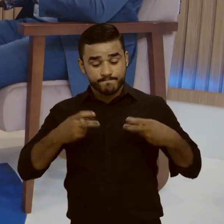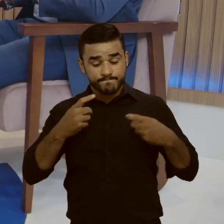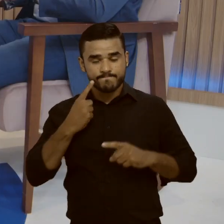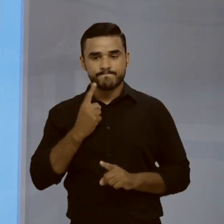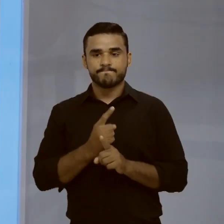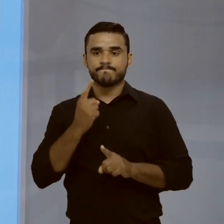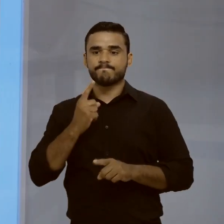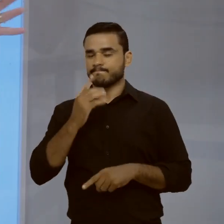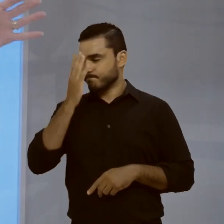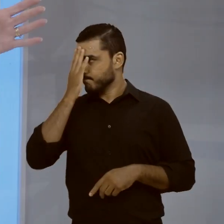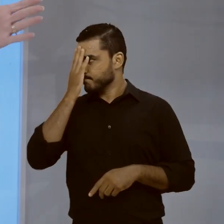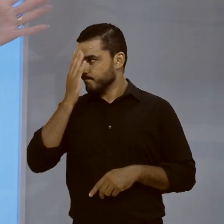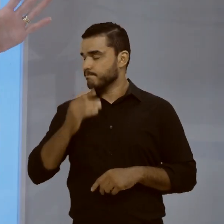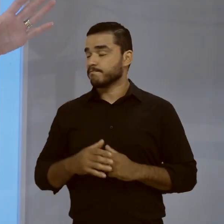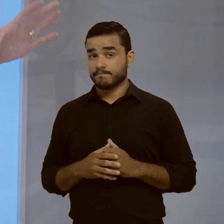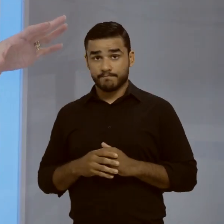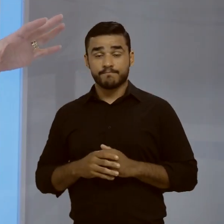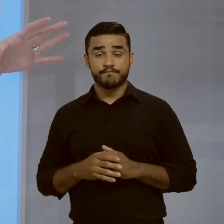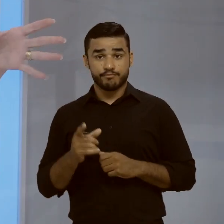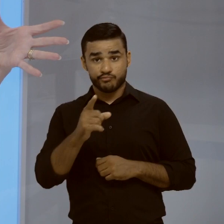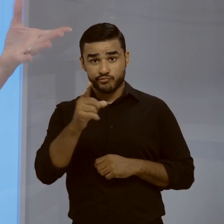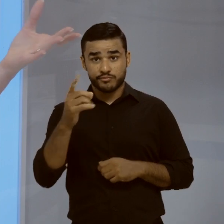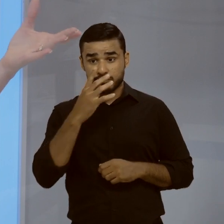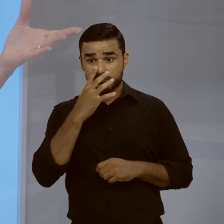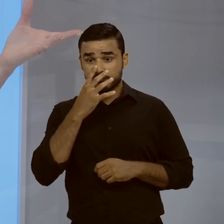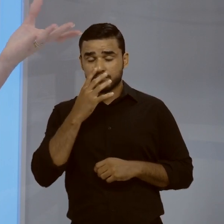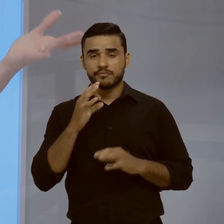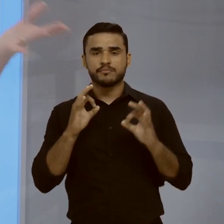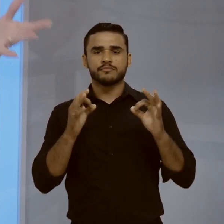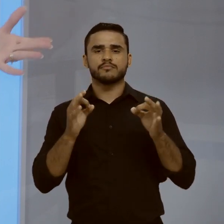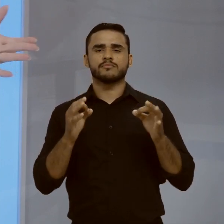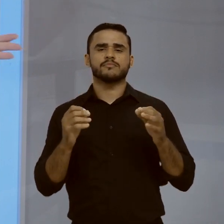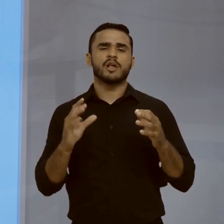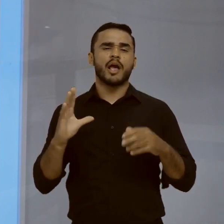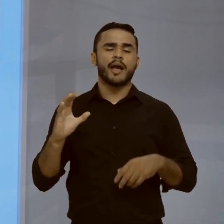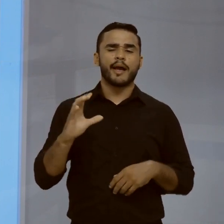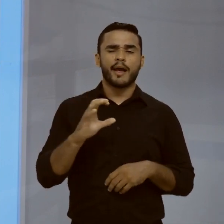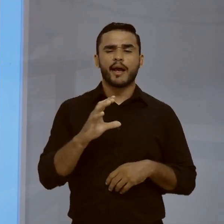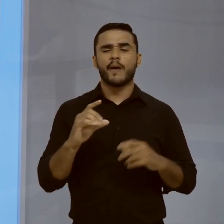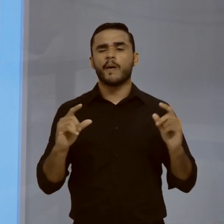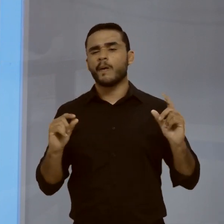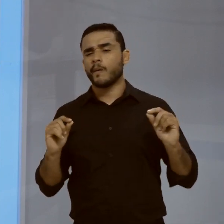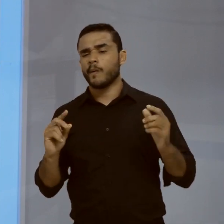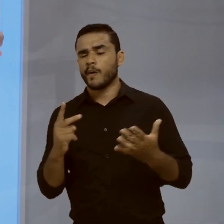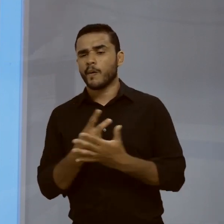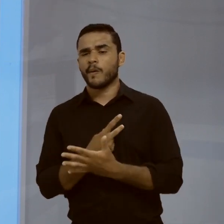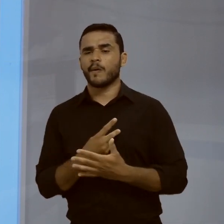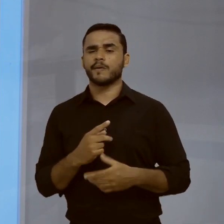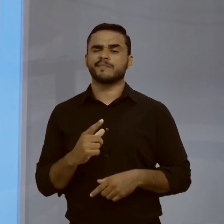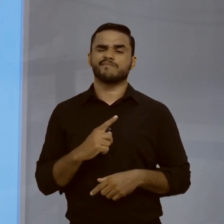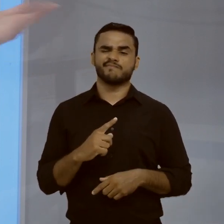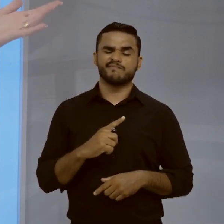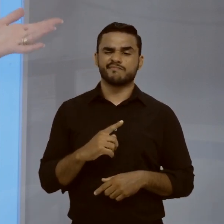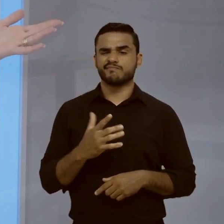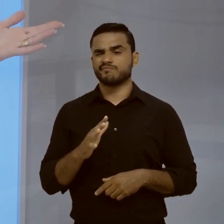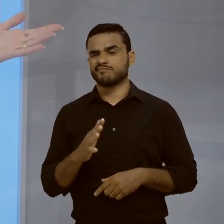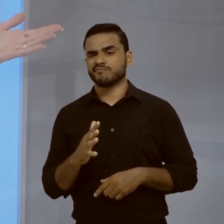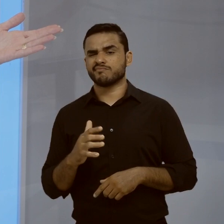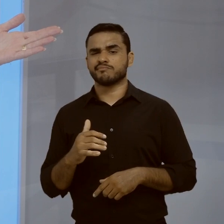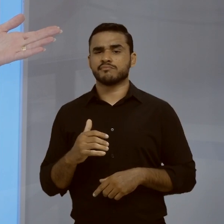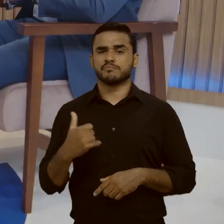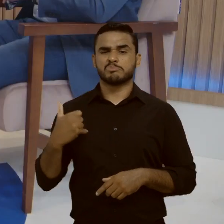quem está acompanhando a gente, geralmente a gente fala de câncer, a gente já vê aí numa idade chegando ali nos seus